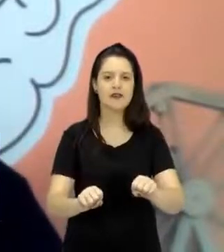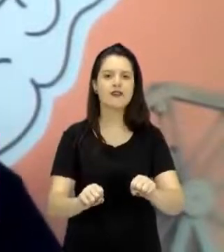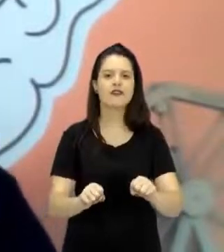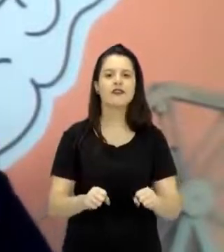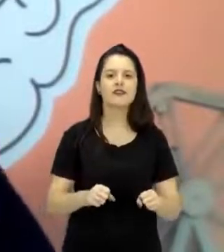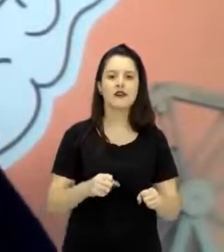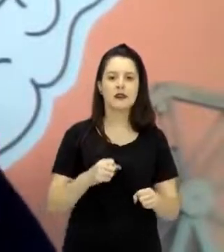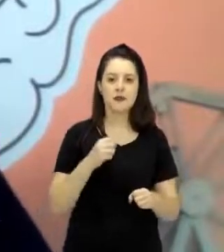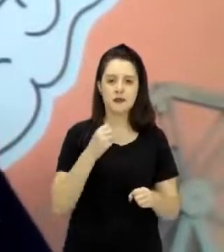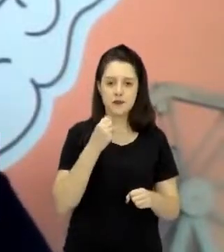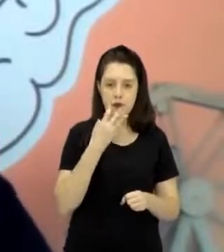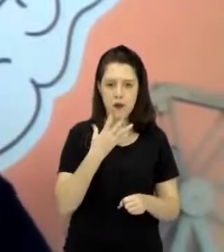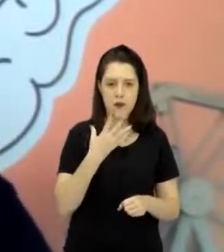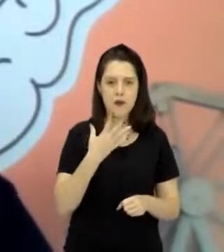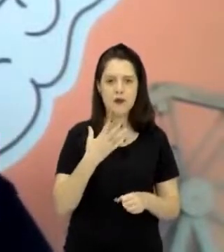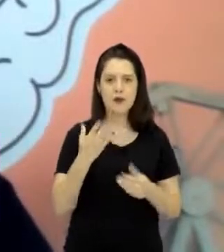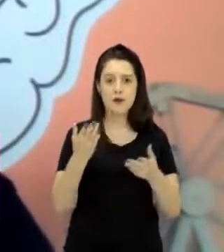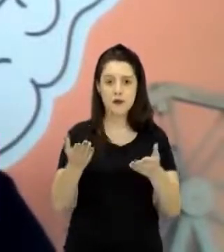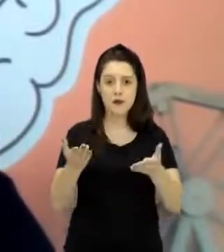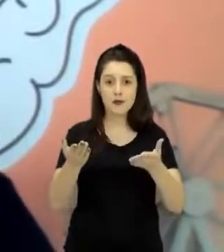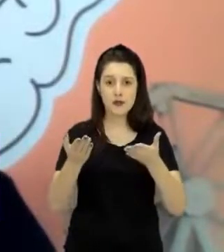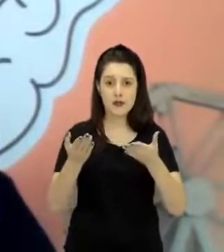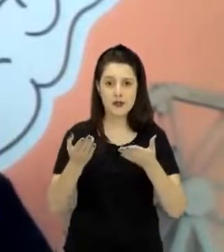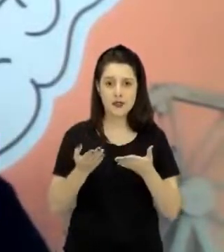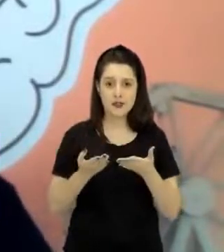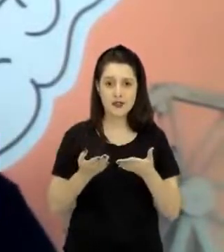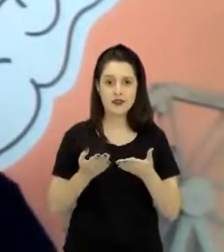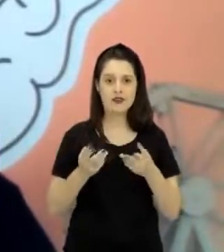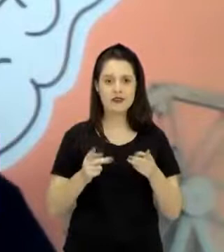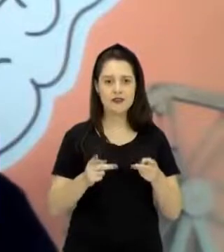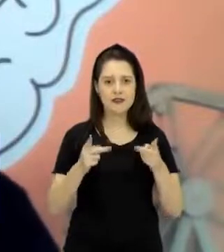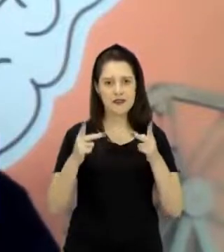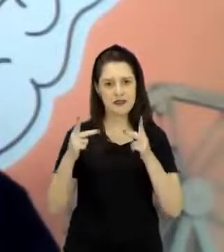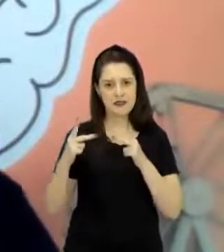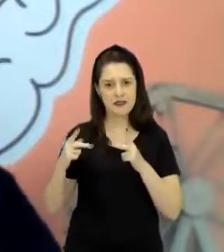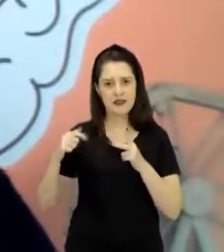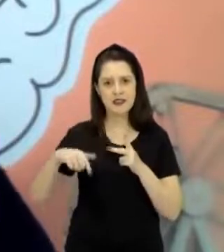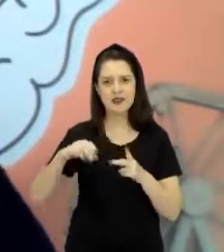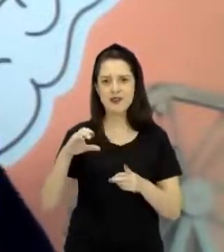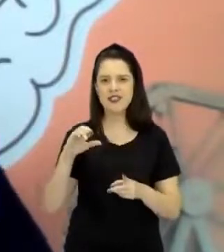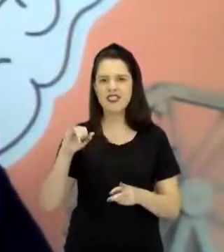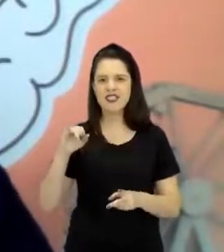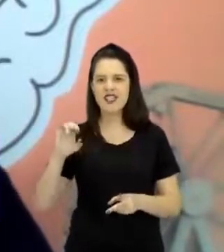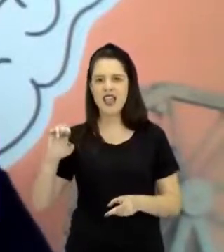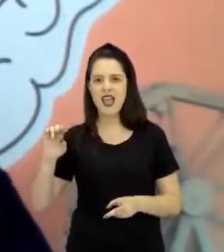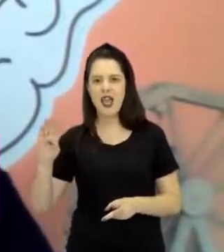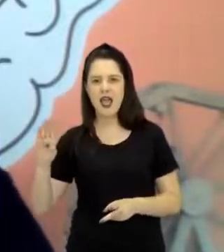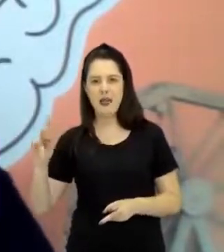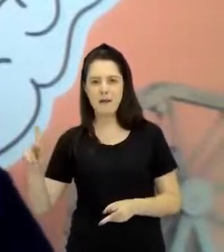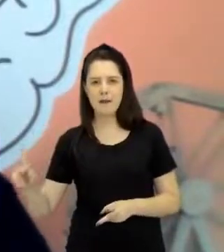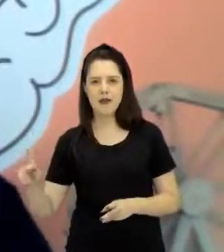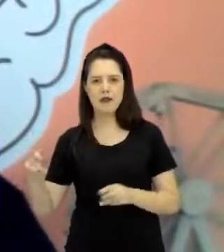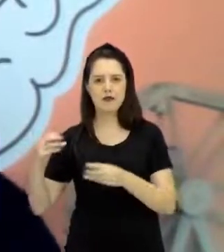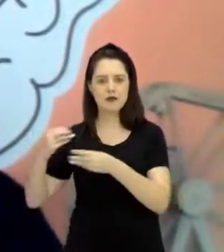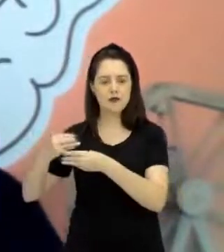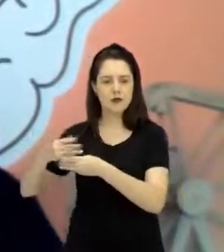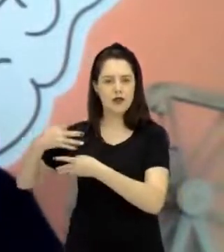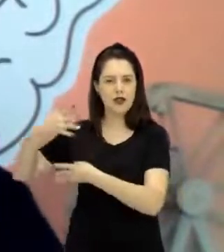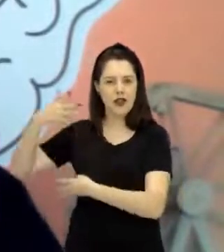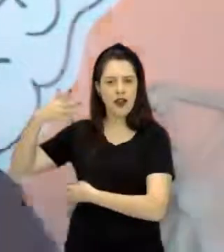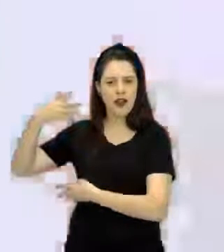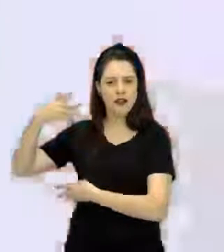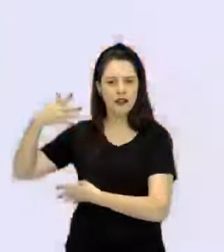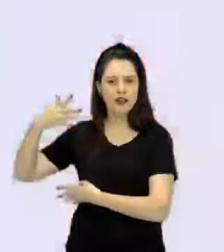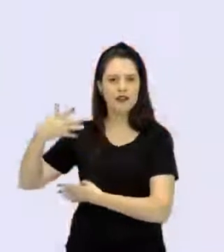Mão na Massa, eu te convido para vir até aqui no CIEB. Coloca o slide, por favor, 14.